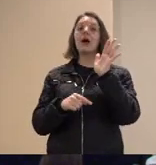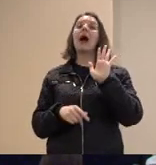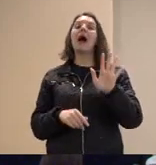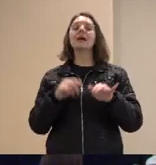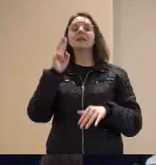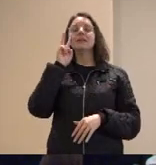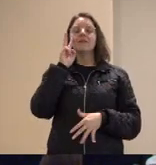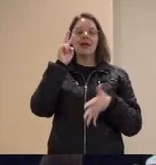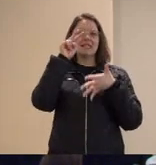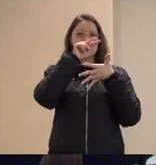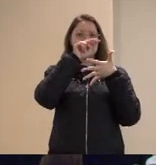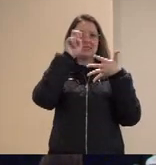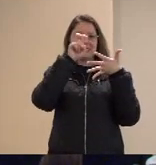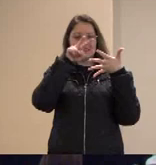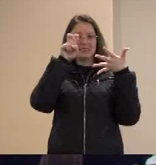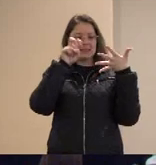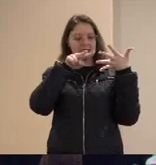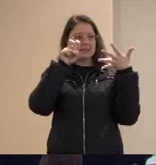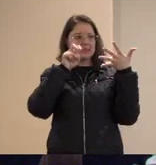eles